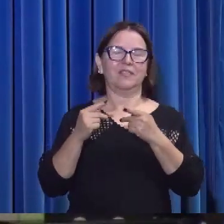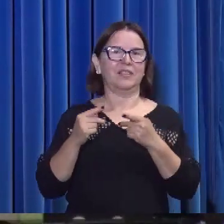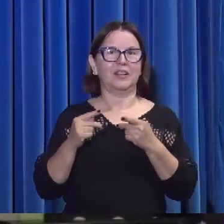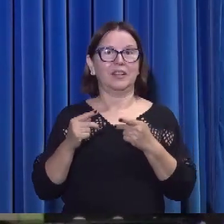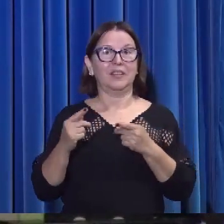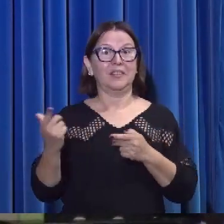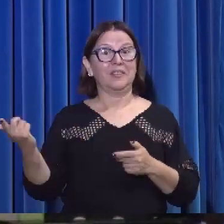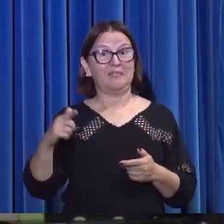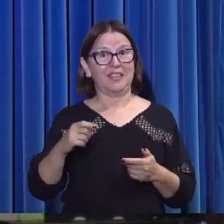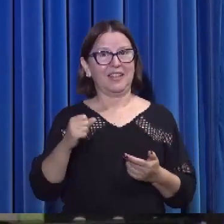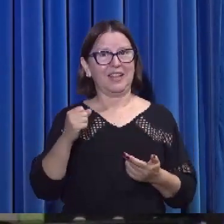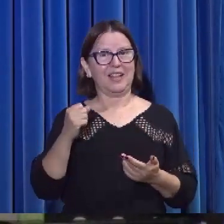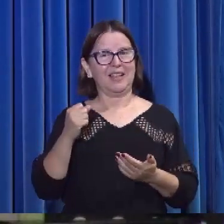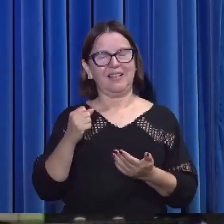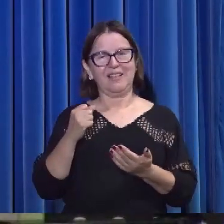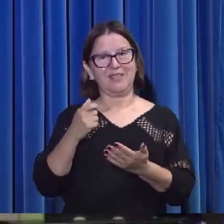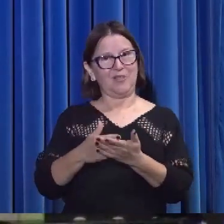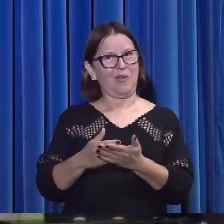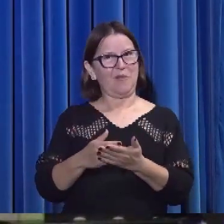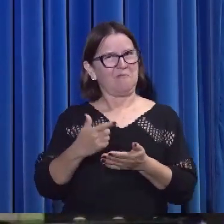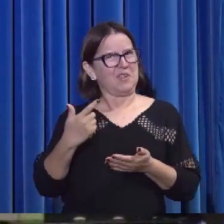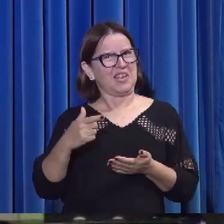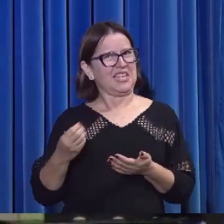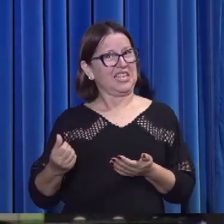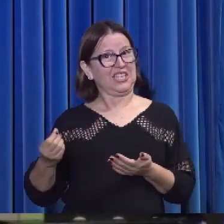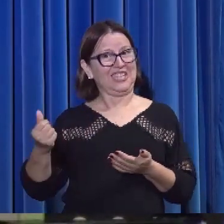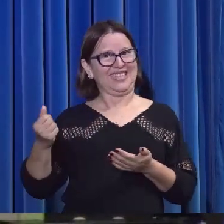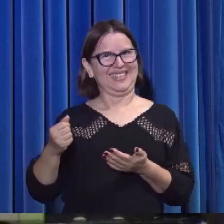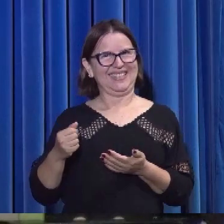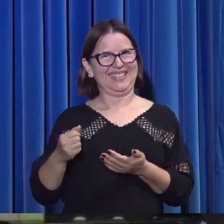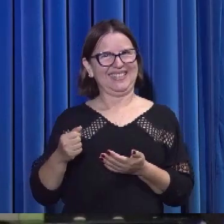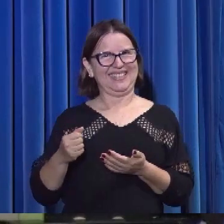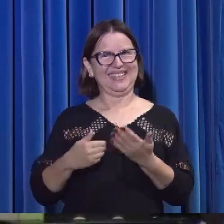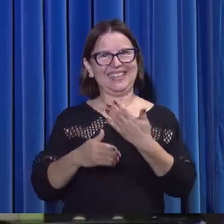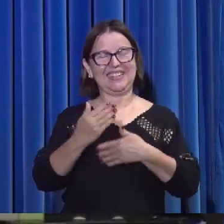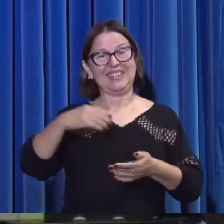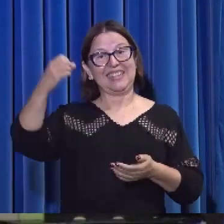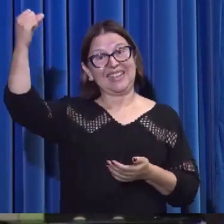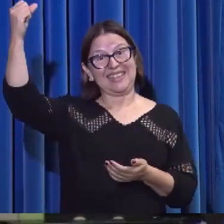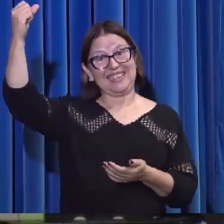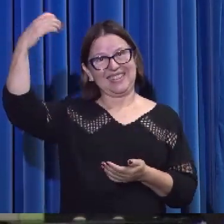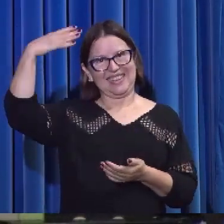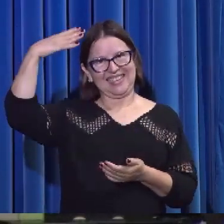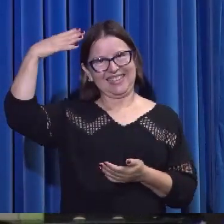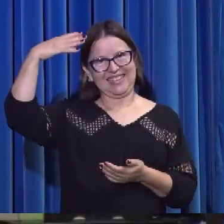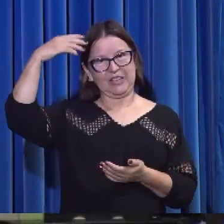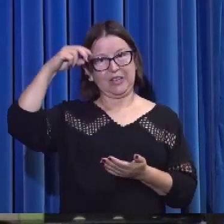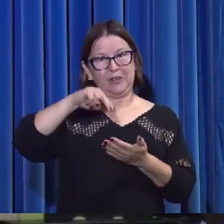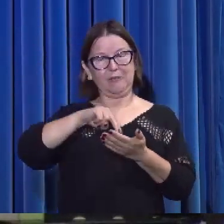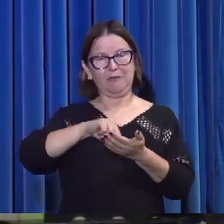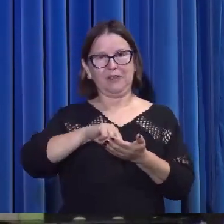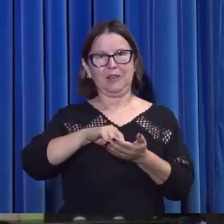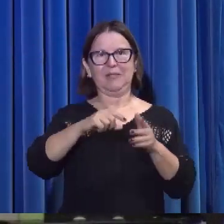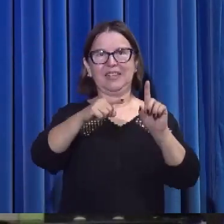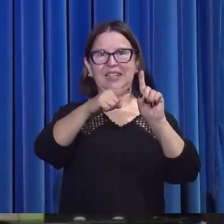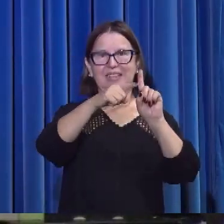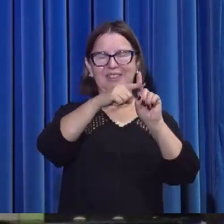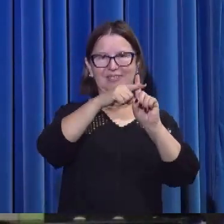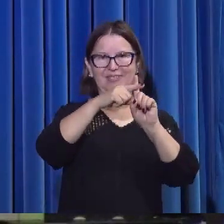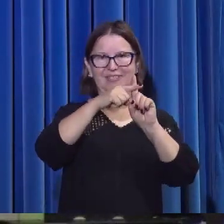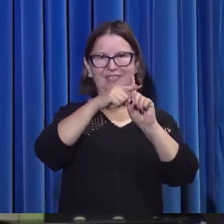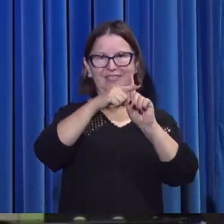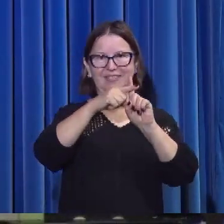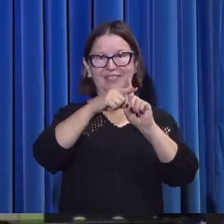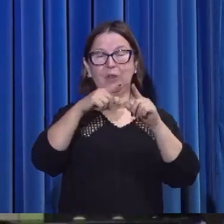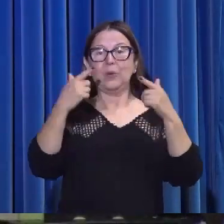graça. É olhando para a cruz. É olhando para aquela cruz aonde o meu velho homem foi atraído